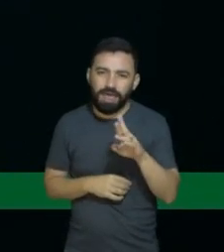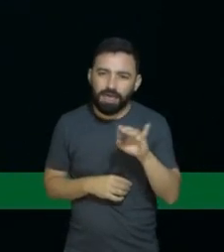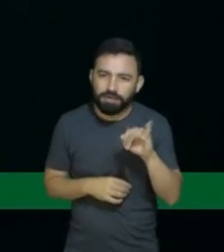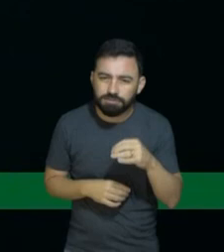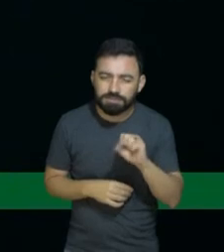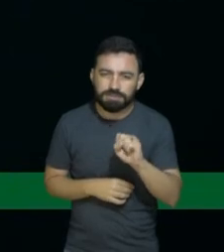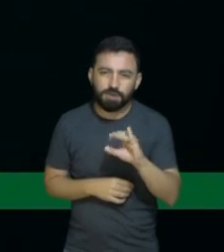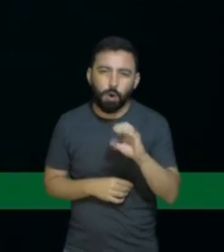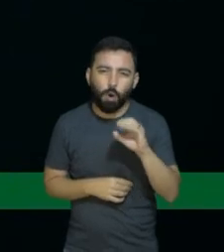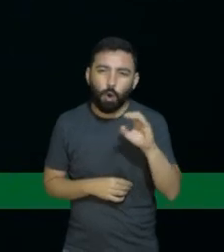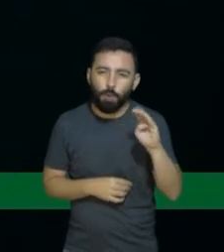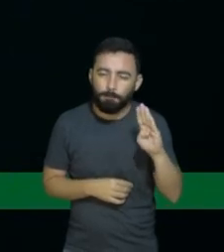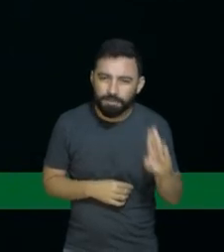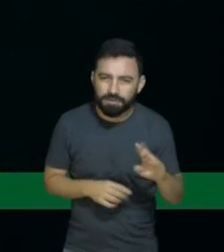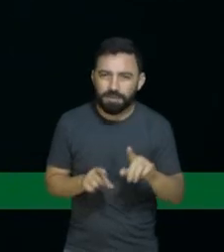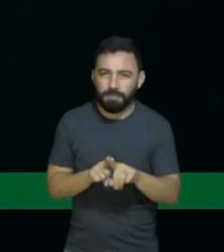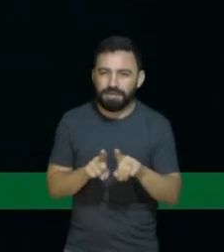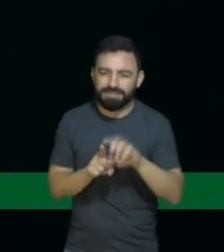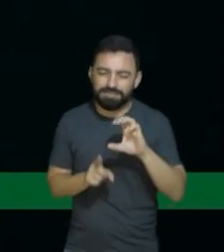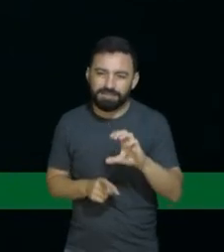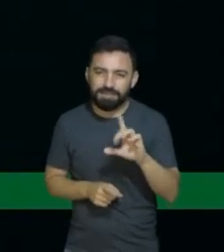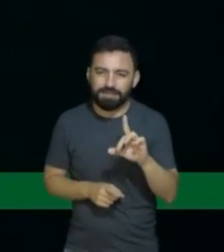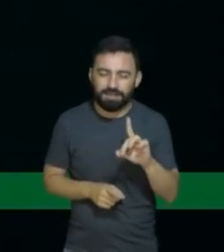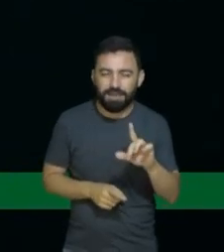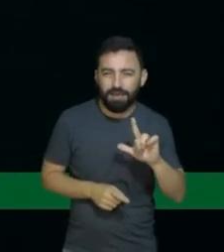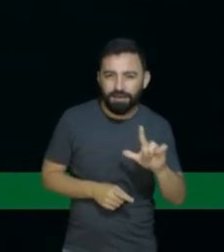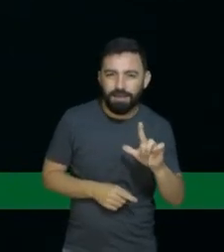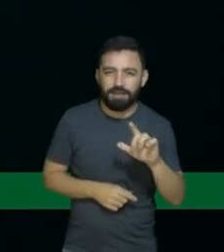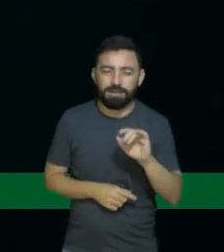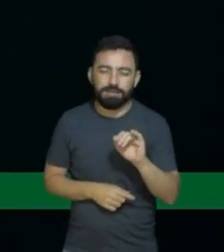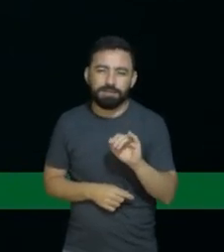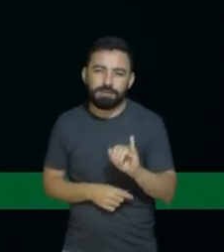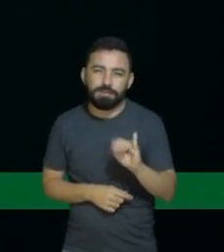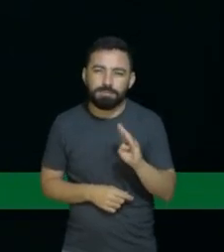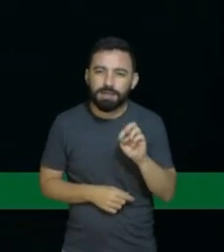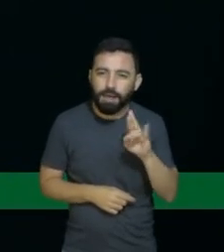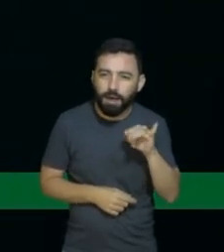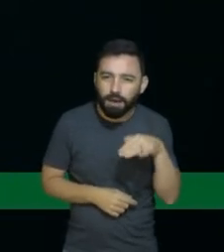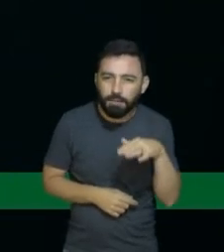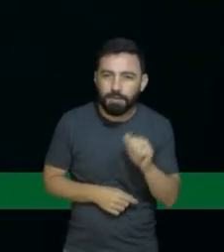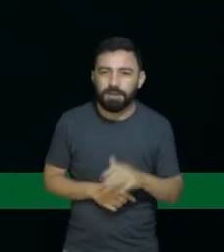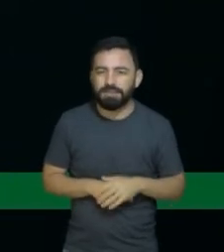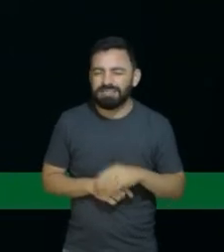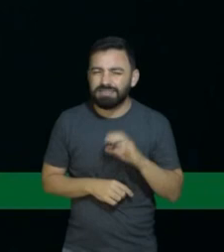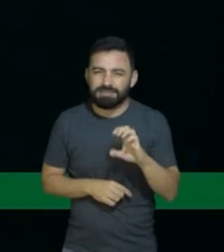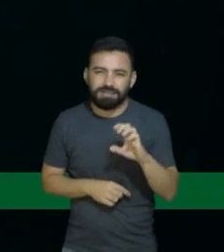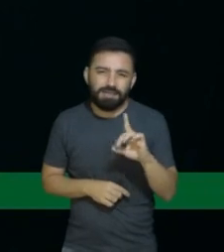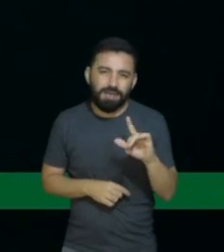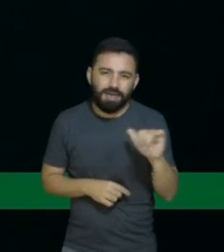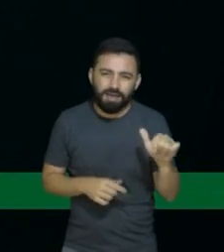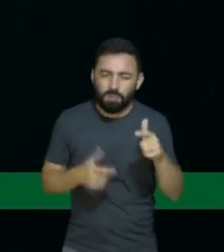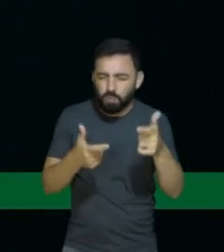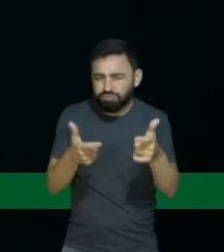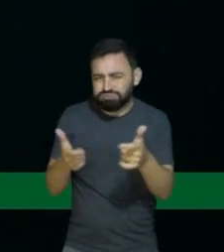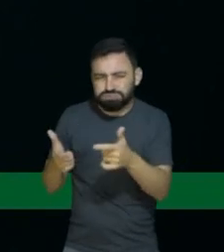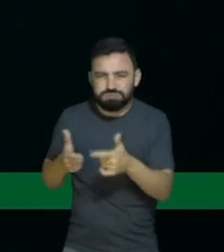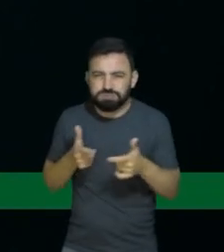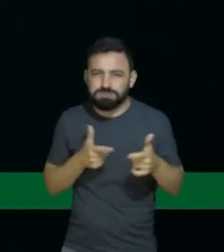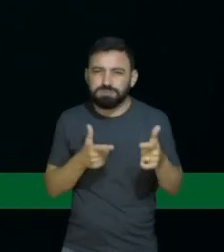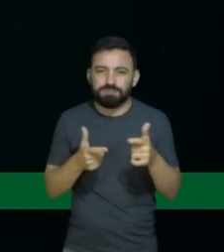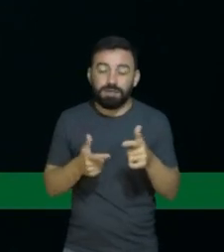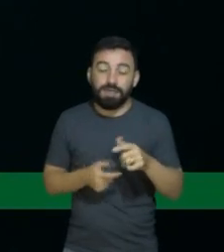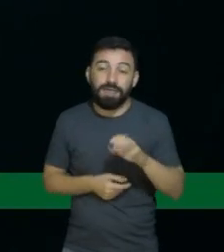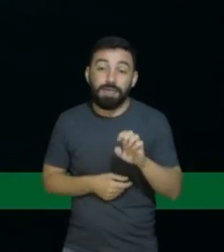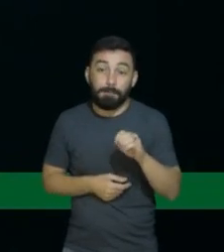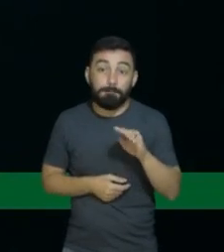a CDL de birama a CDL de Presidente Getúlio a CDL de José batê a CDL de Vittor mereles a CDL de Dona Ema